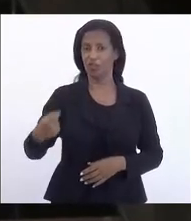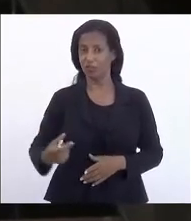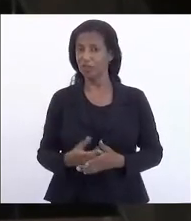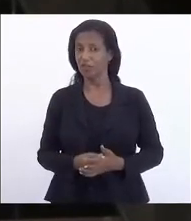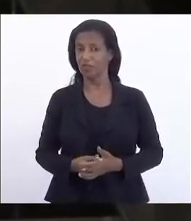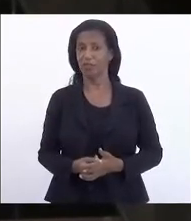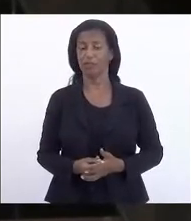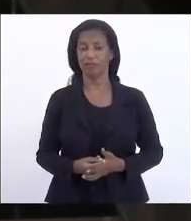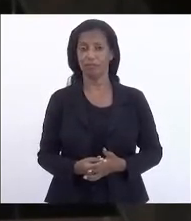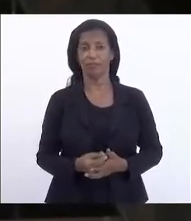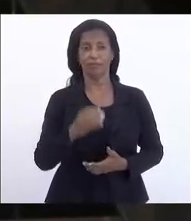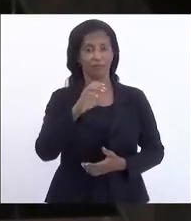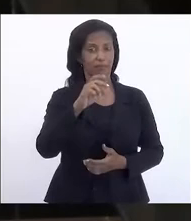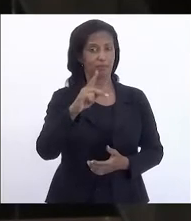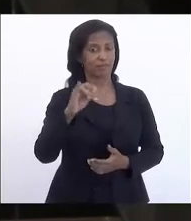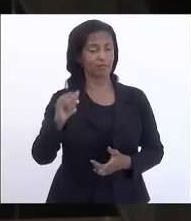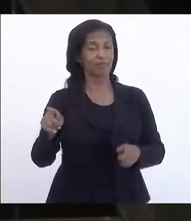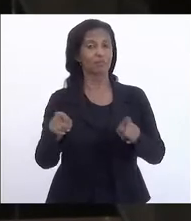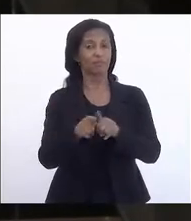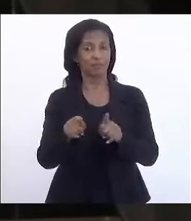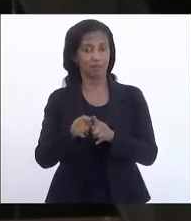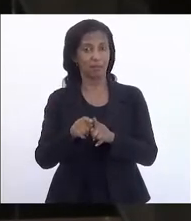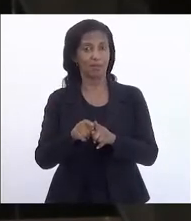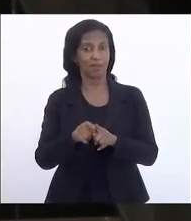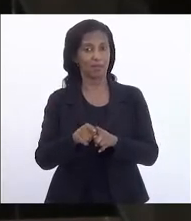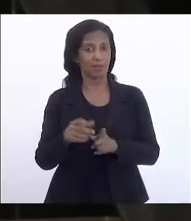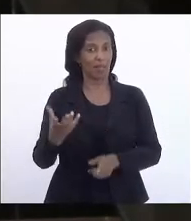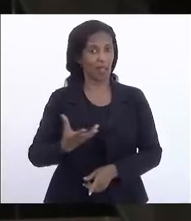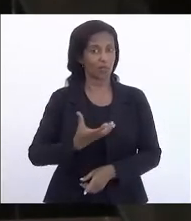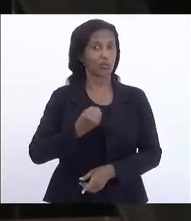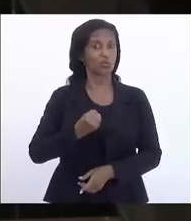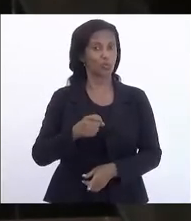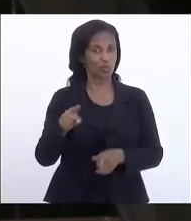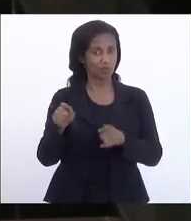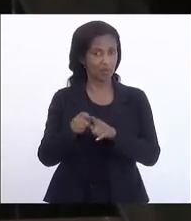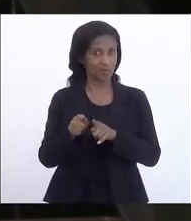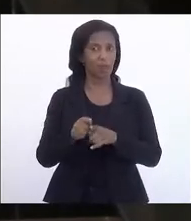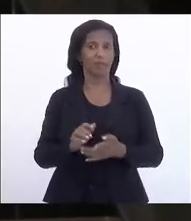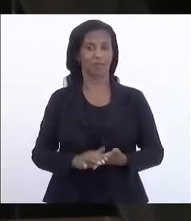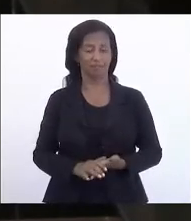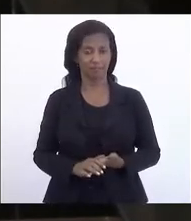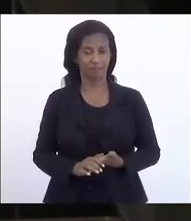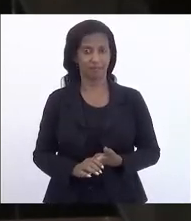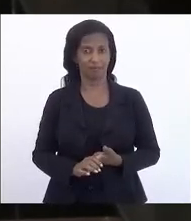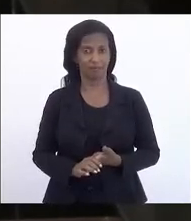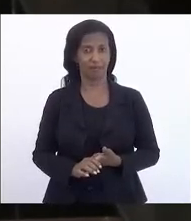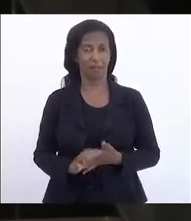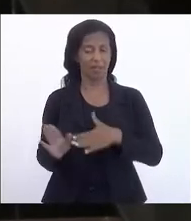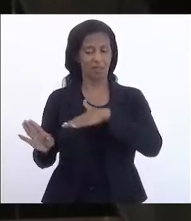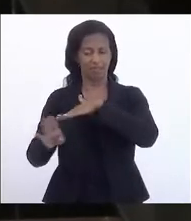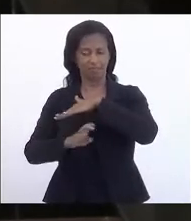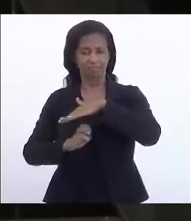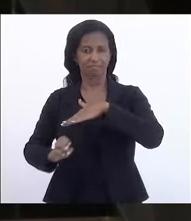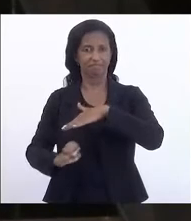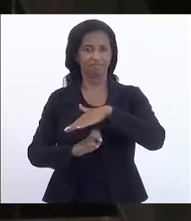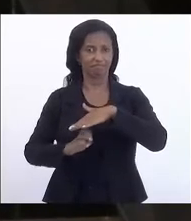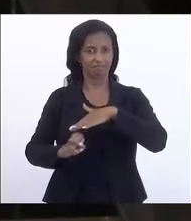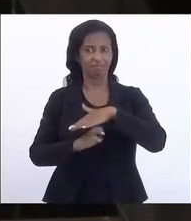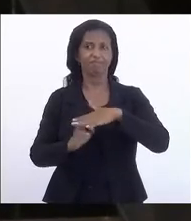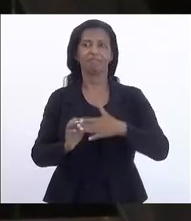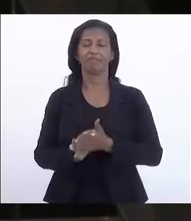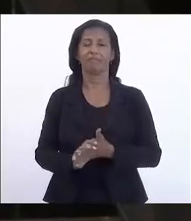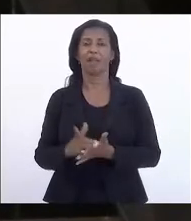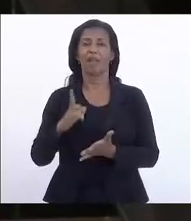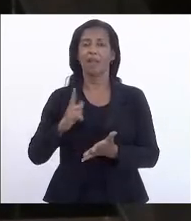Ou seja, a CPI também assustou, a CPI também impeliu as concessionárias a